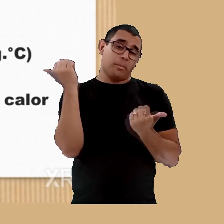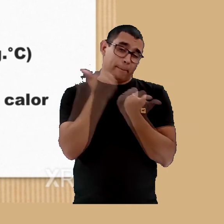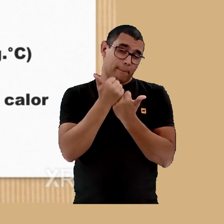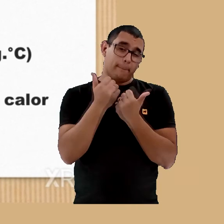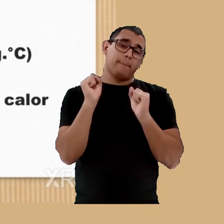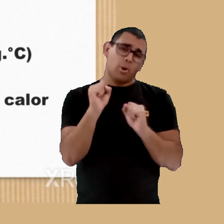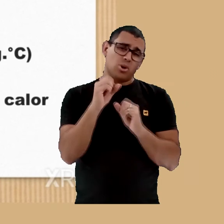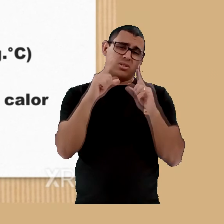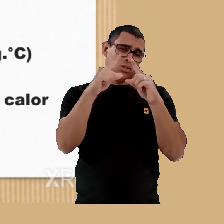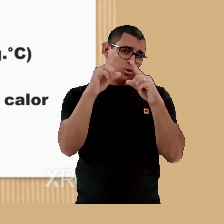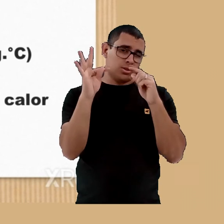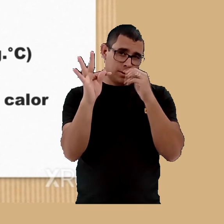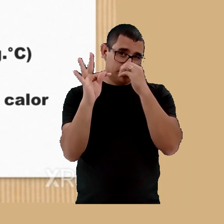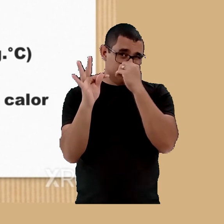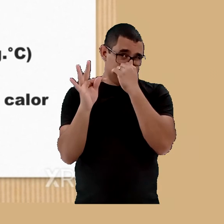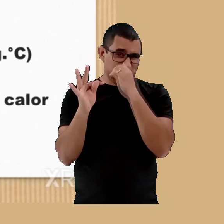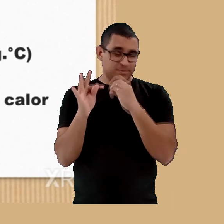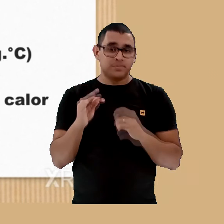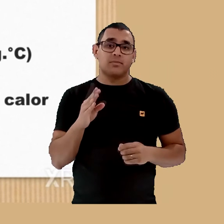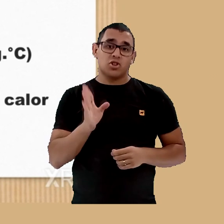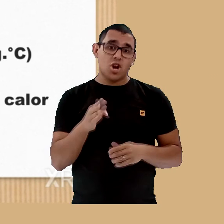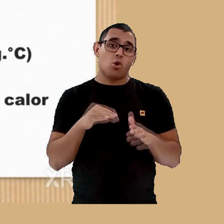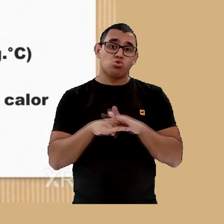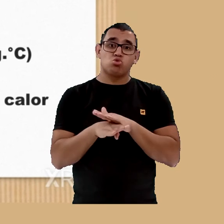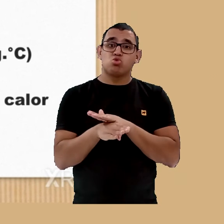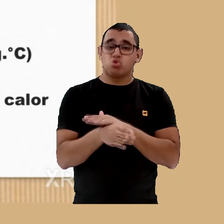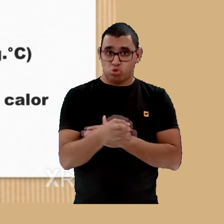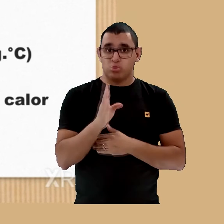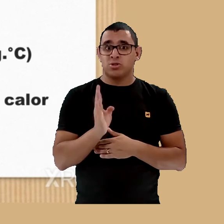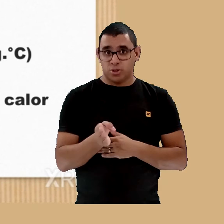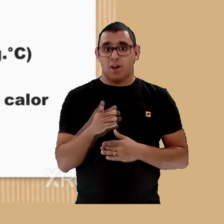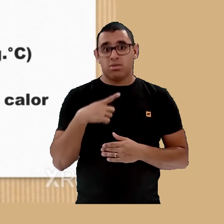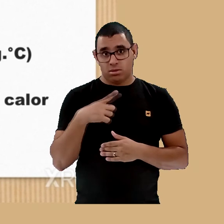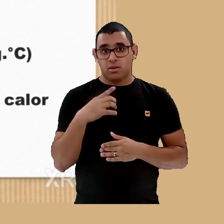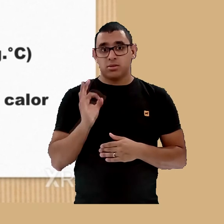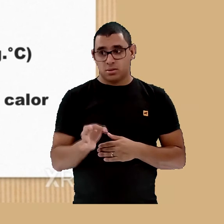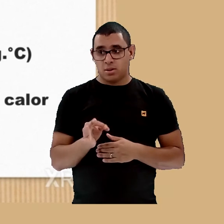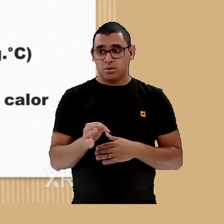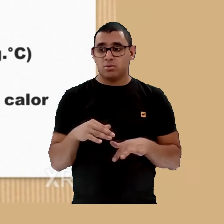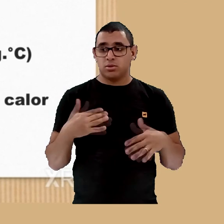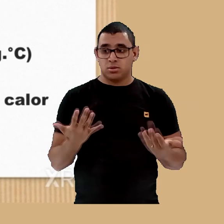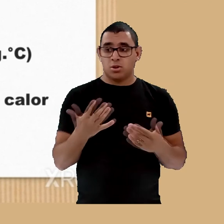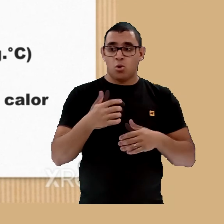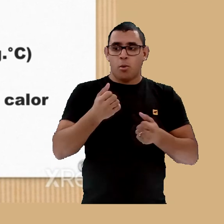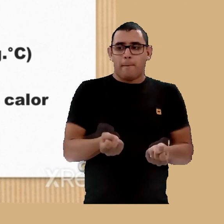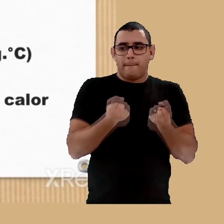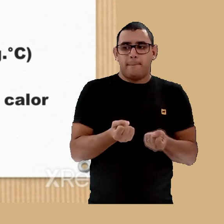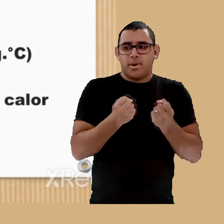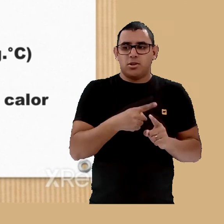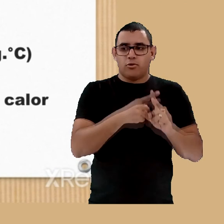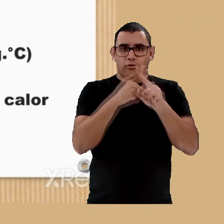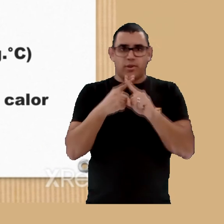para indicar temperatura em alguns livros e materiais. Então, massa multiplicado por calor